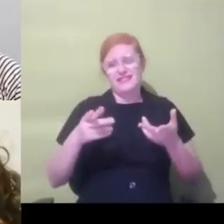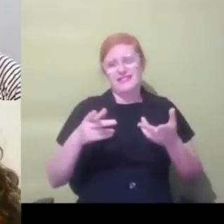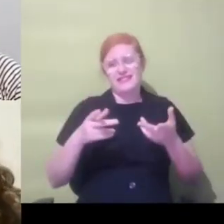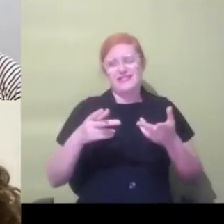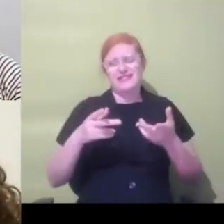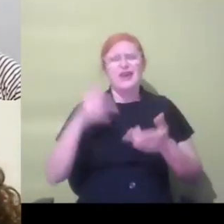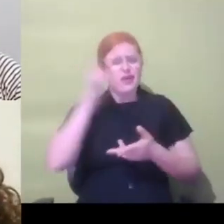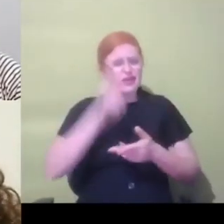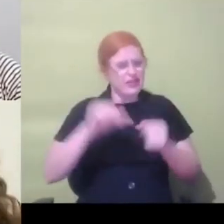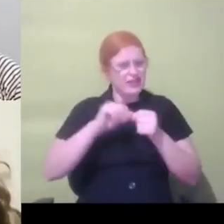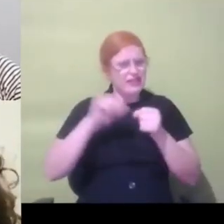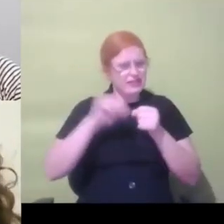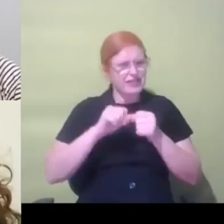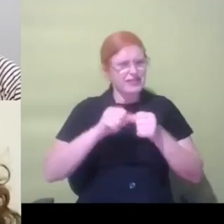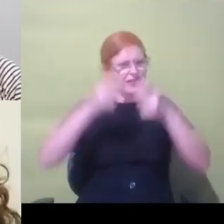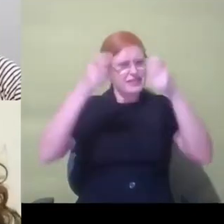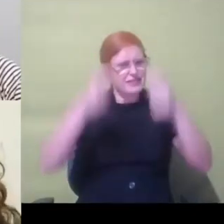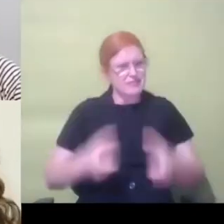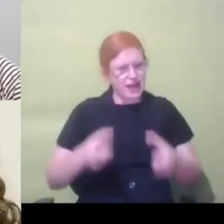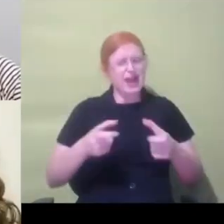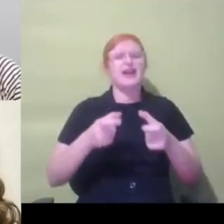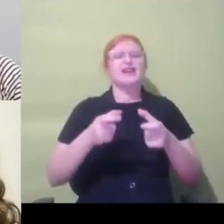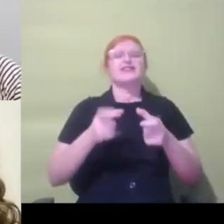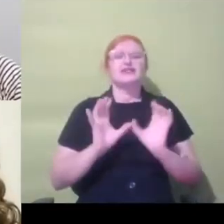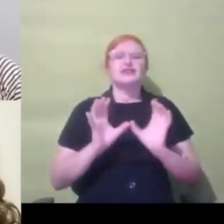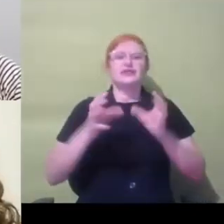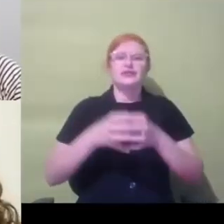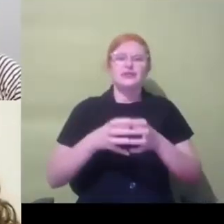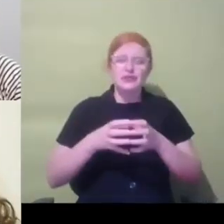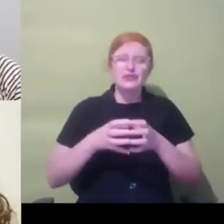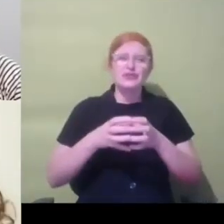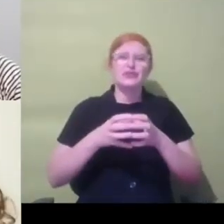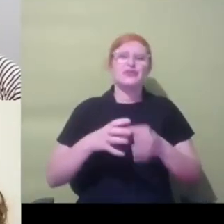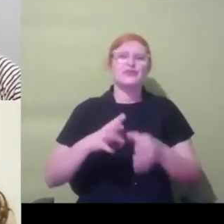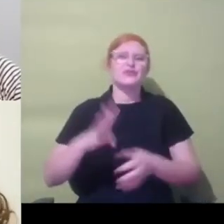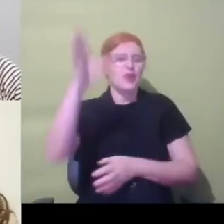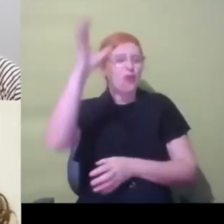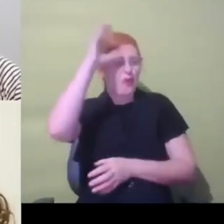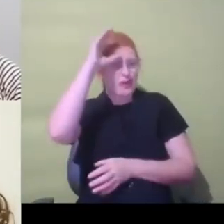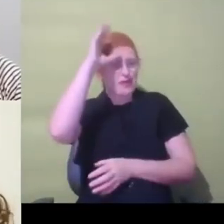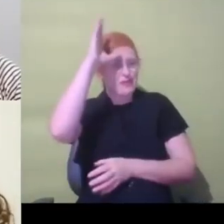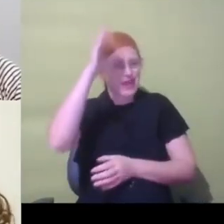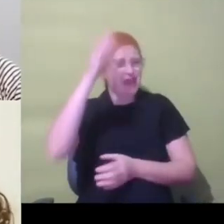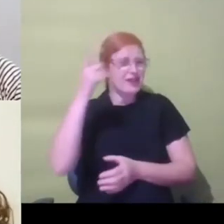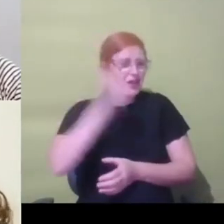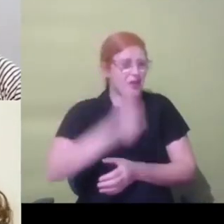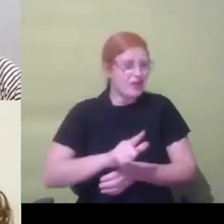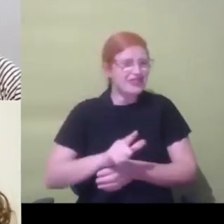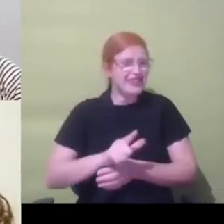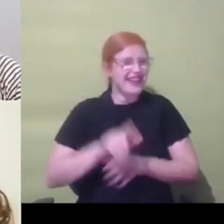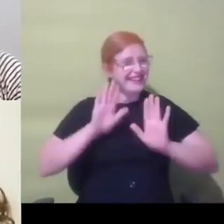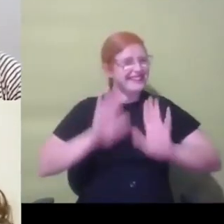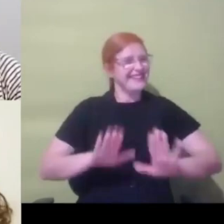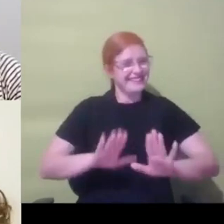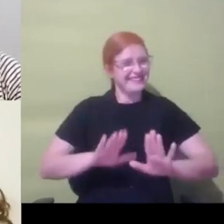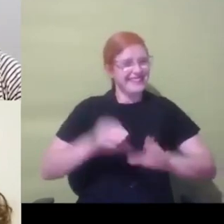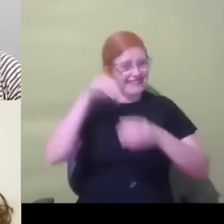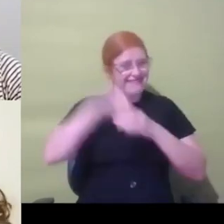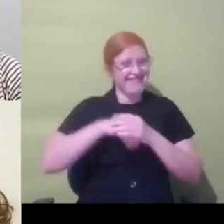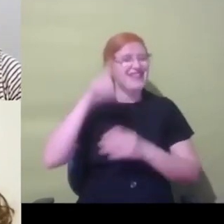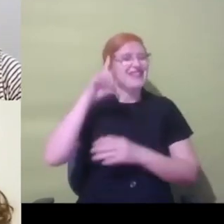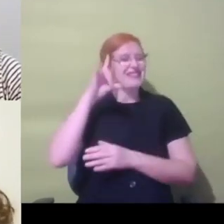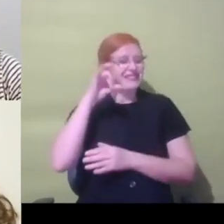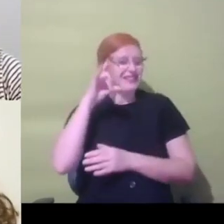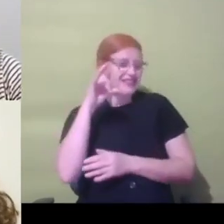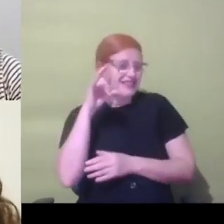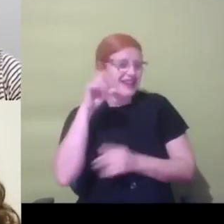fazer desse espaço um espaço de construção coletiva de conhecimento? Será que dá para Será que fazer a desse gente vai espaço um espaço conseguir de ficar aqui? diálogo? Será que a gente vai